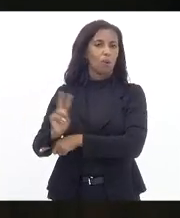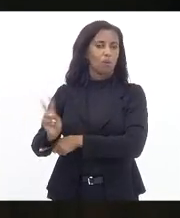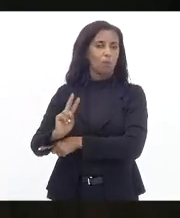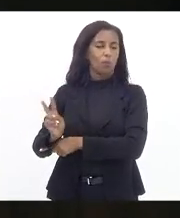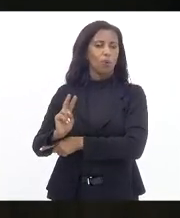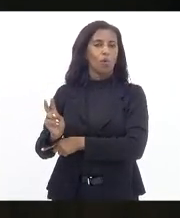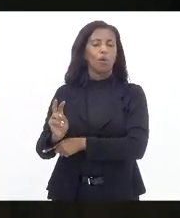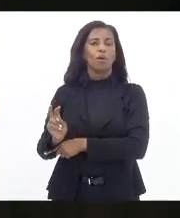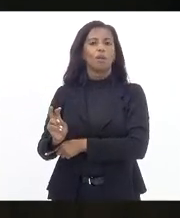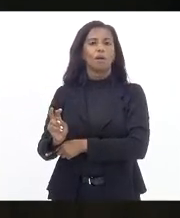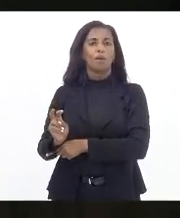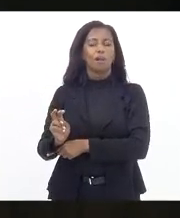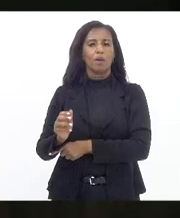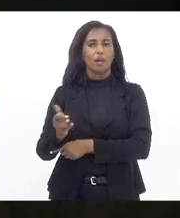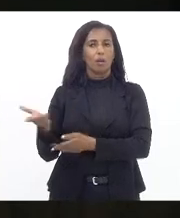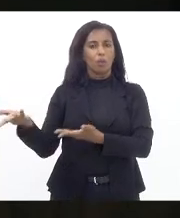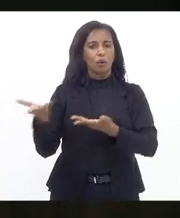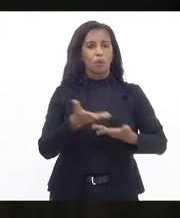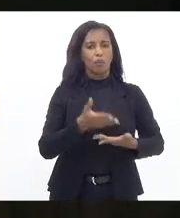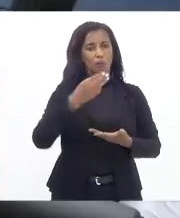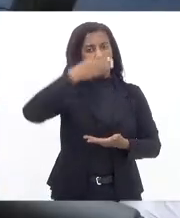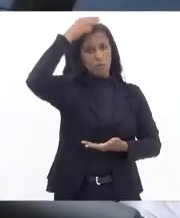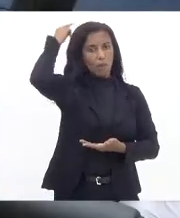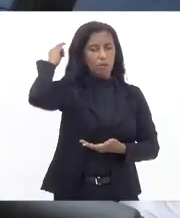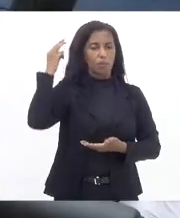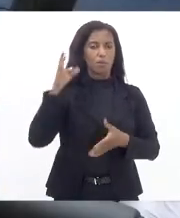Constituição e Justiça, deputado Márcio Pacheco.